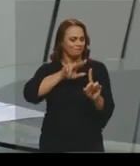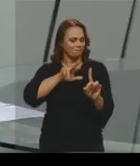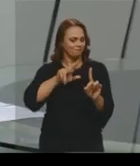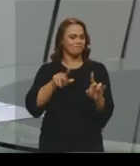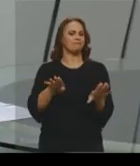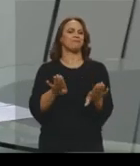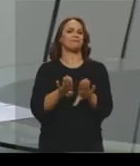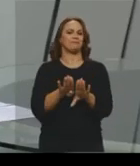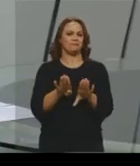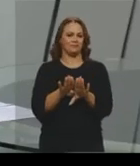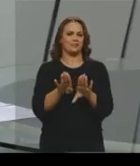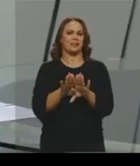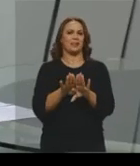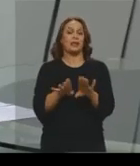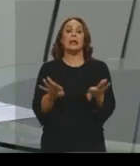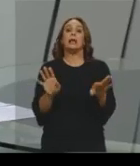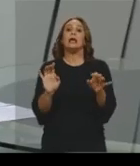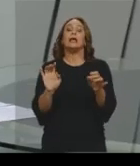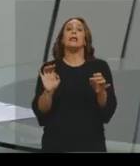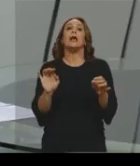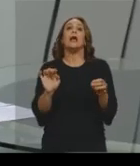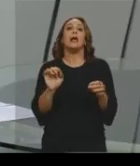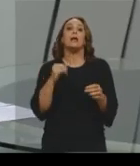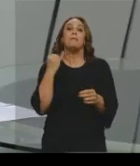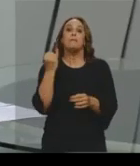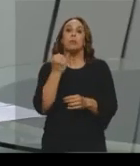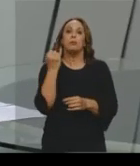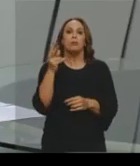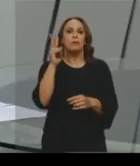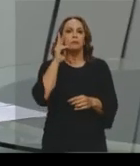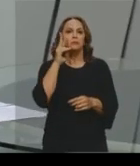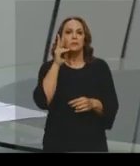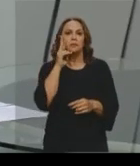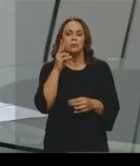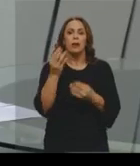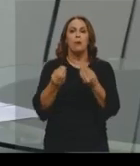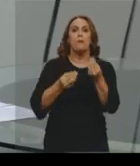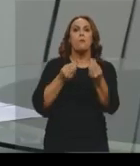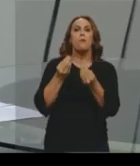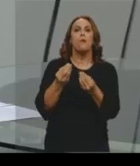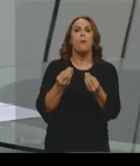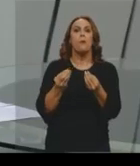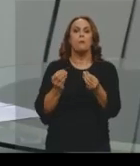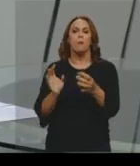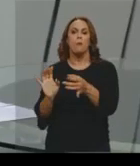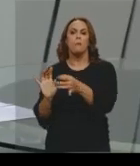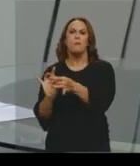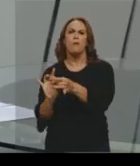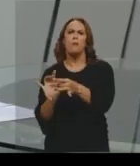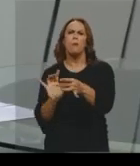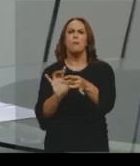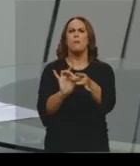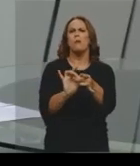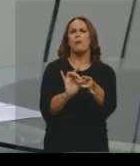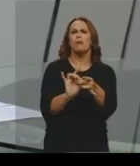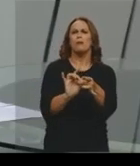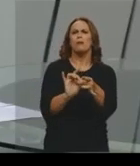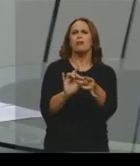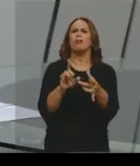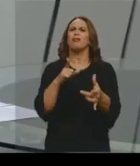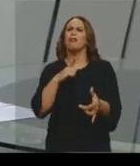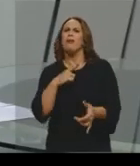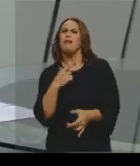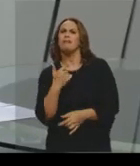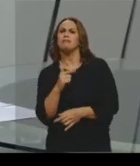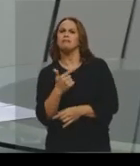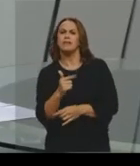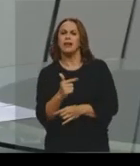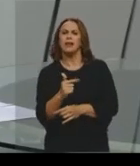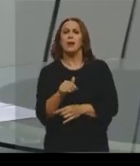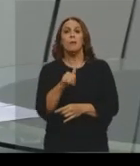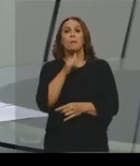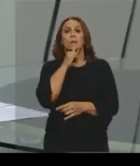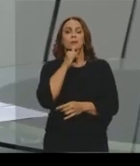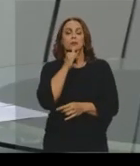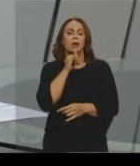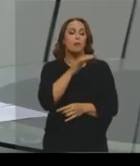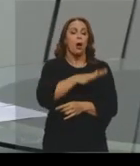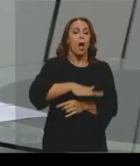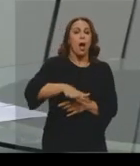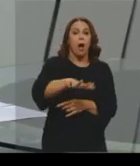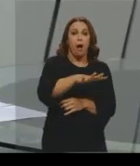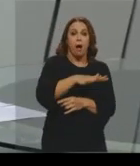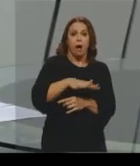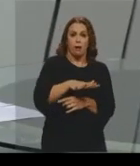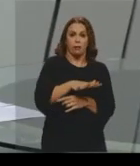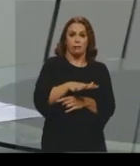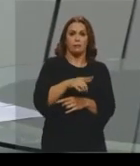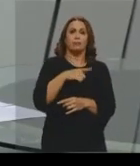membros. Então você tem grupos mais simplificados, como uma zona de livre comércio, né, onde você tem simplesmente isenção